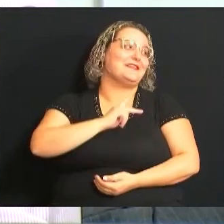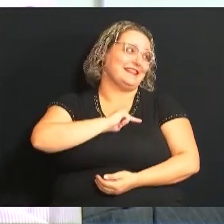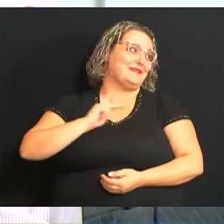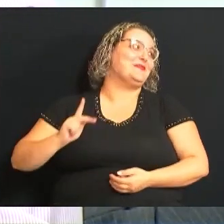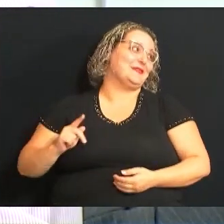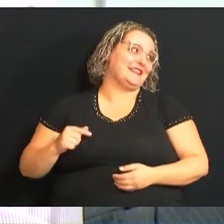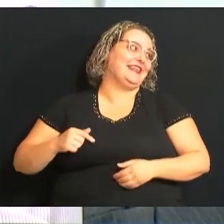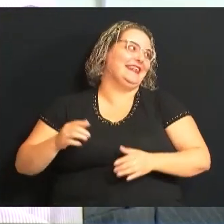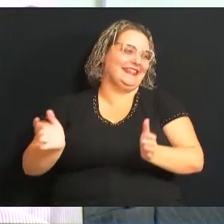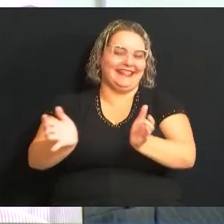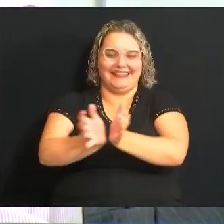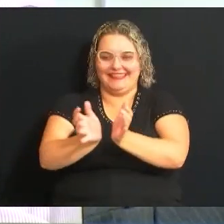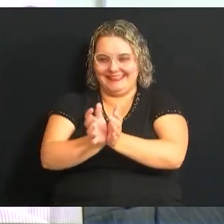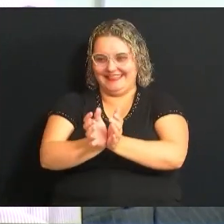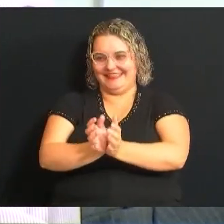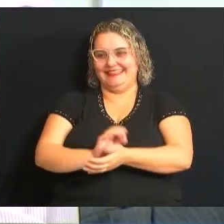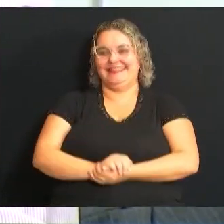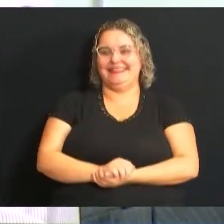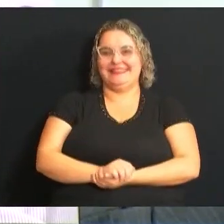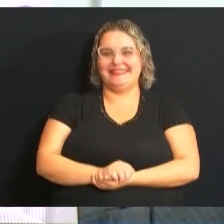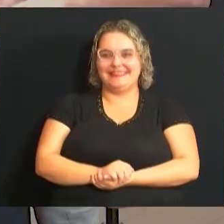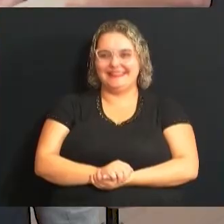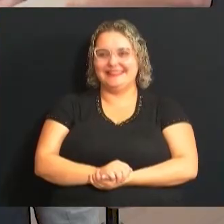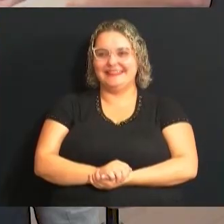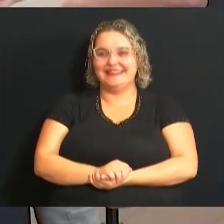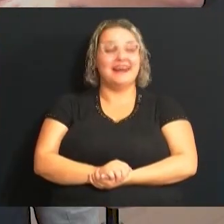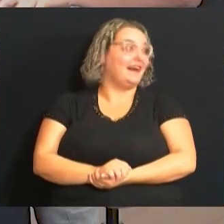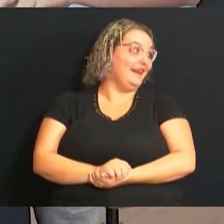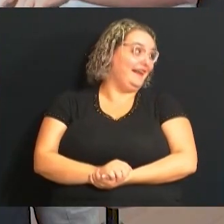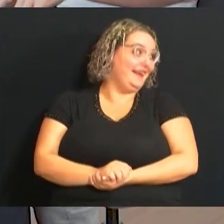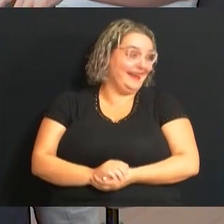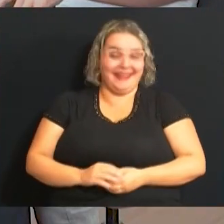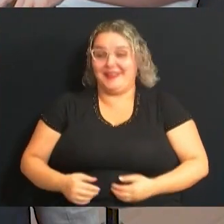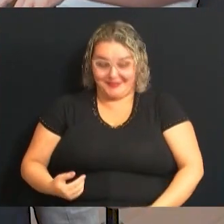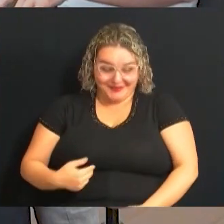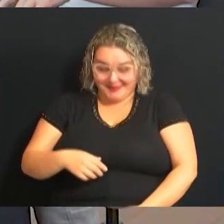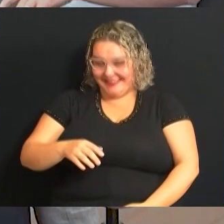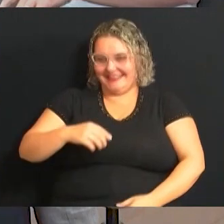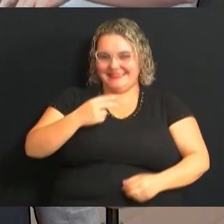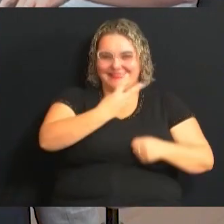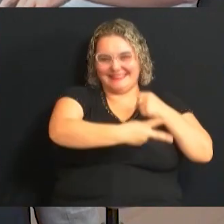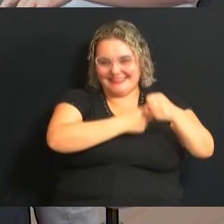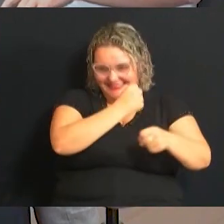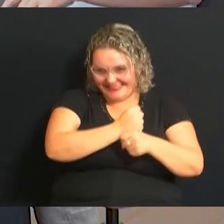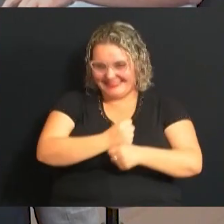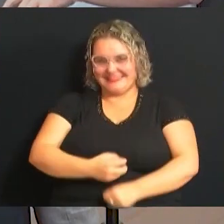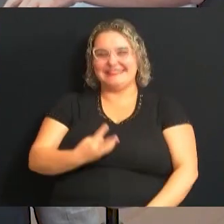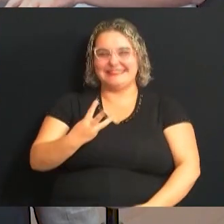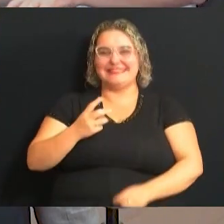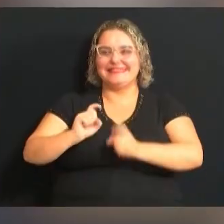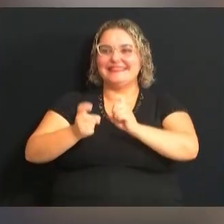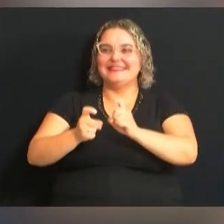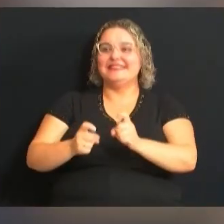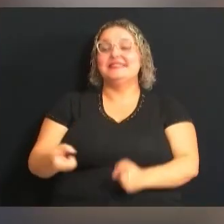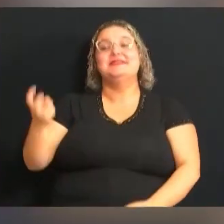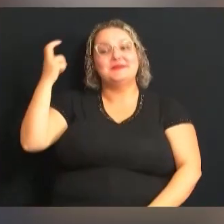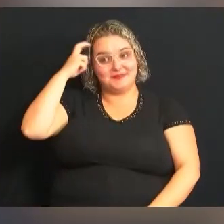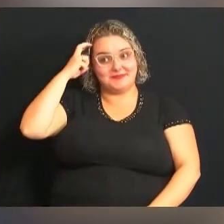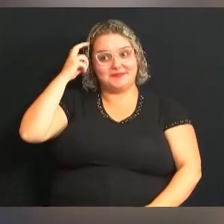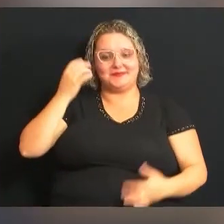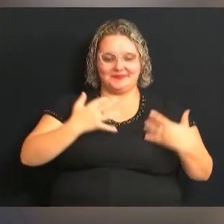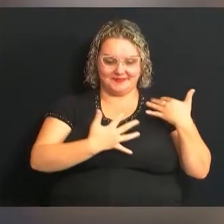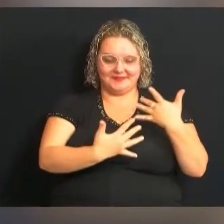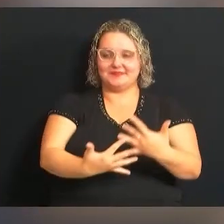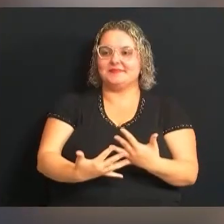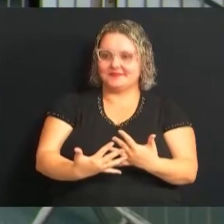O presidente da comissão, vereador Paulo Búfalo, fez um balanço dos trabalhos realizados no último biênio. Foram três reuniões da comissão de cultura